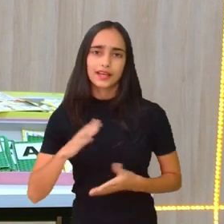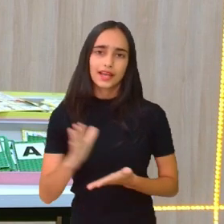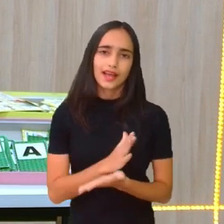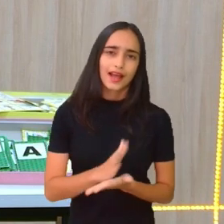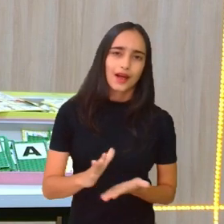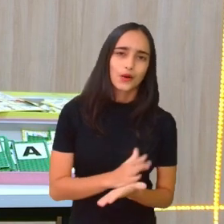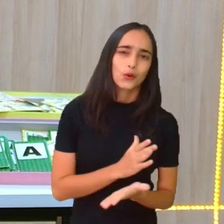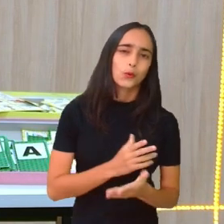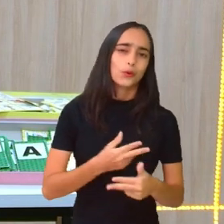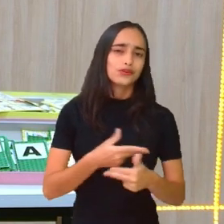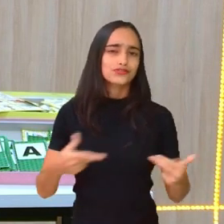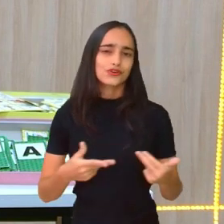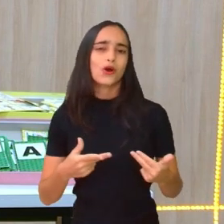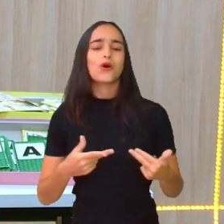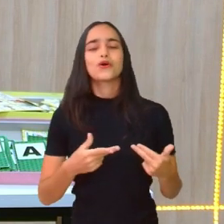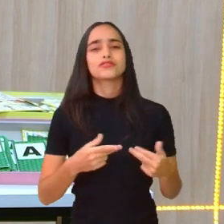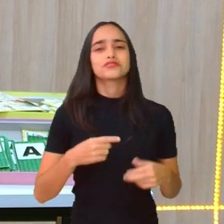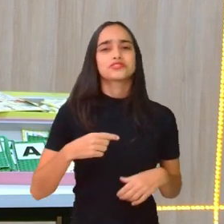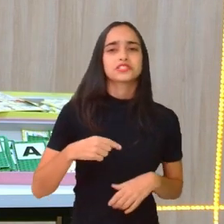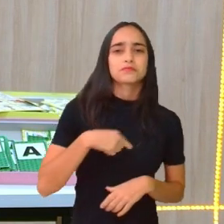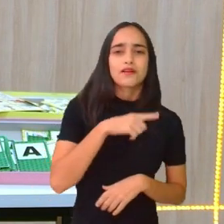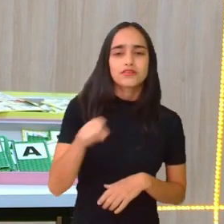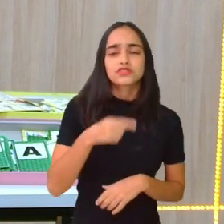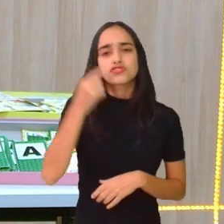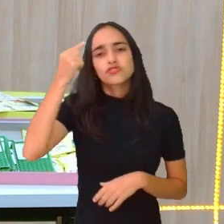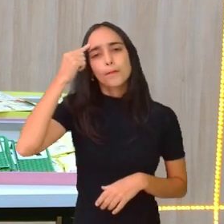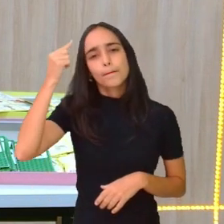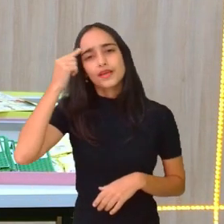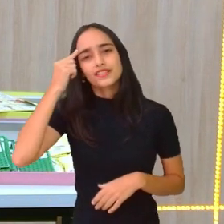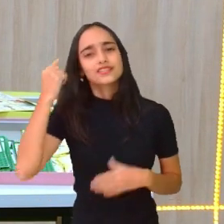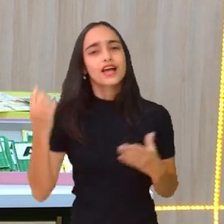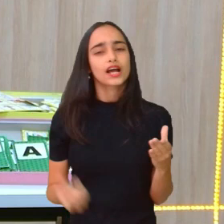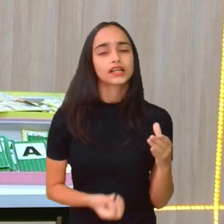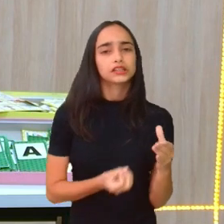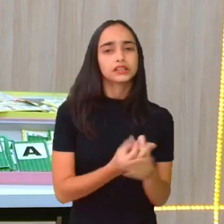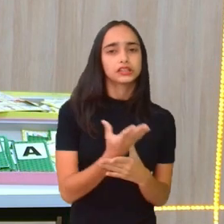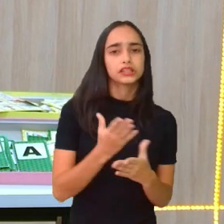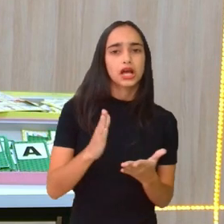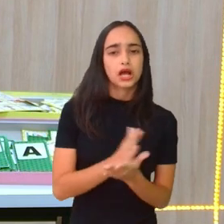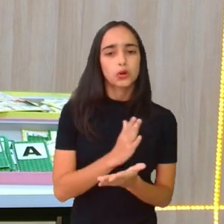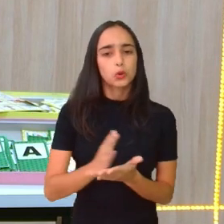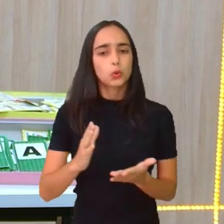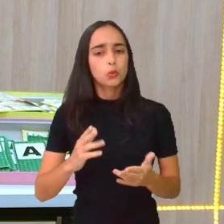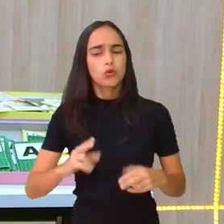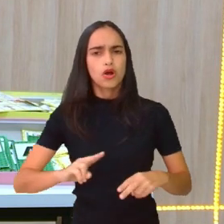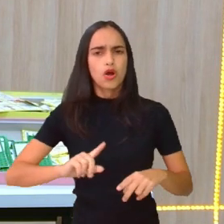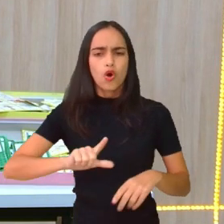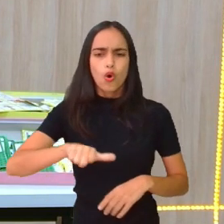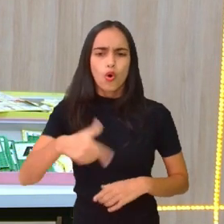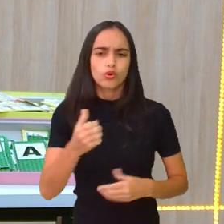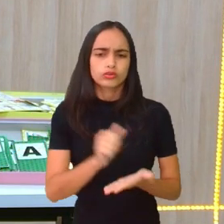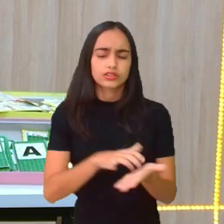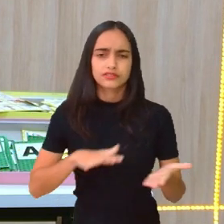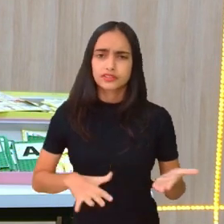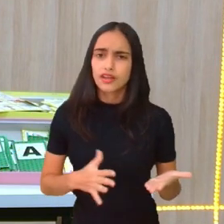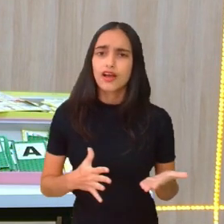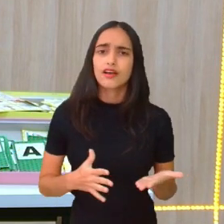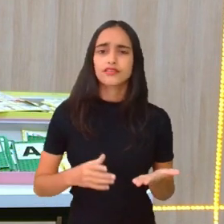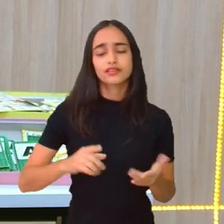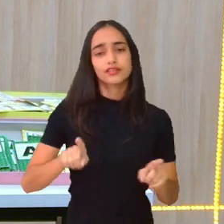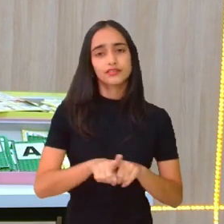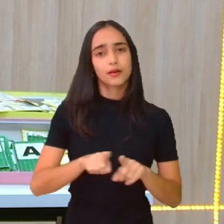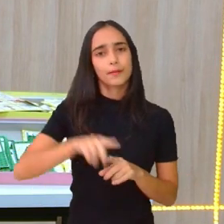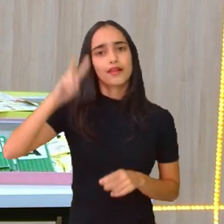né, para que vocês possam pensar, reestruturar, criar outras possibilidades e fazer com que a gente relembre, né,